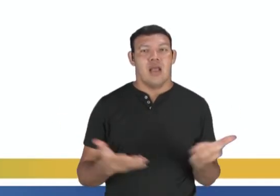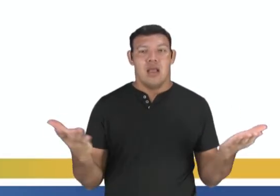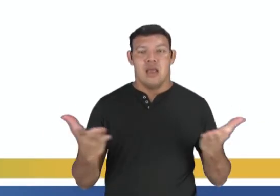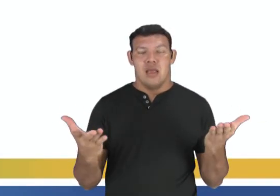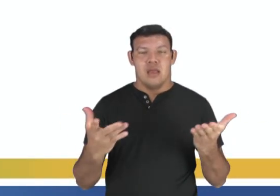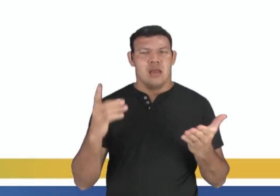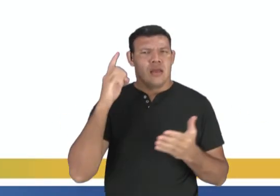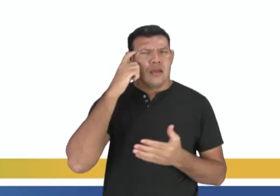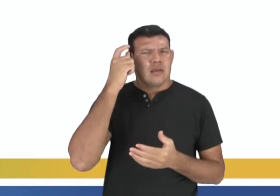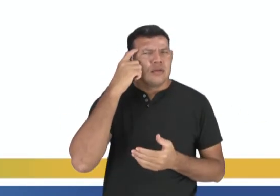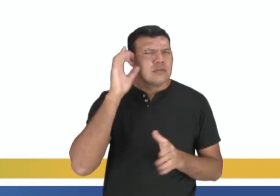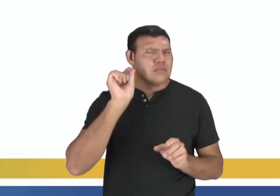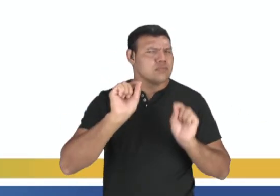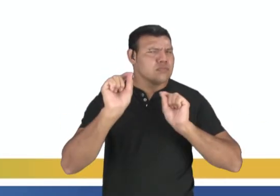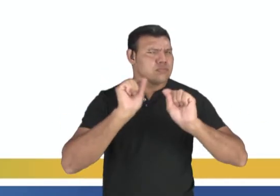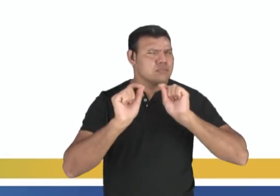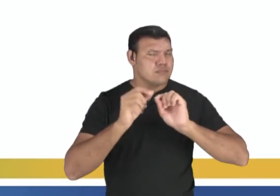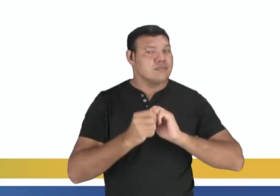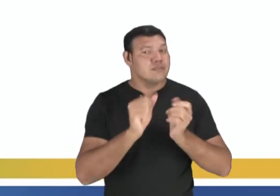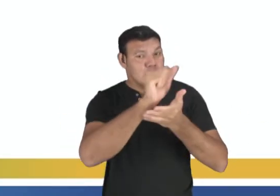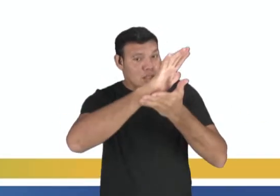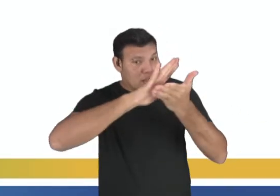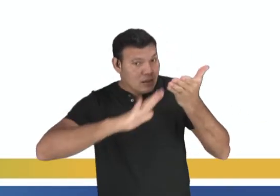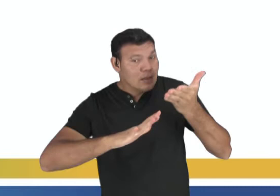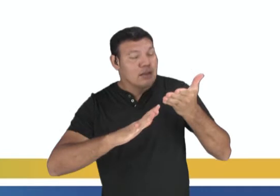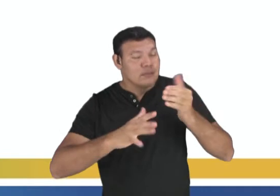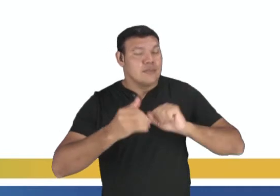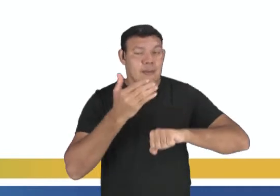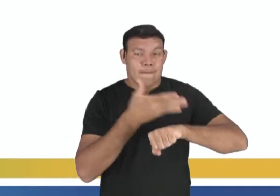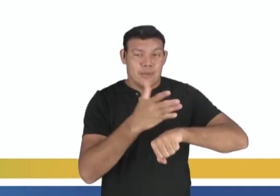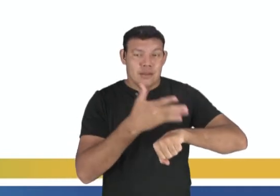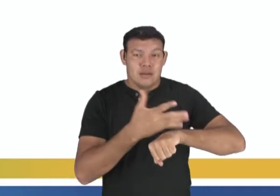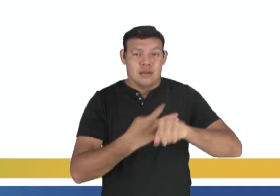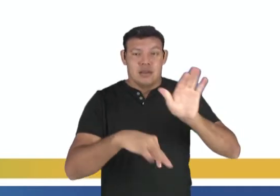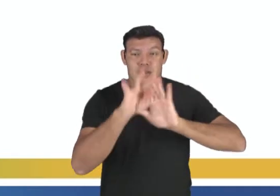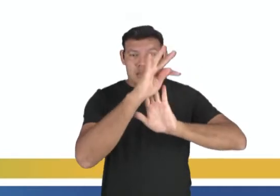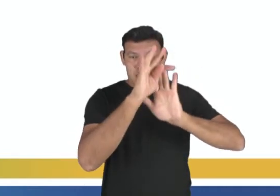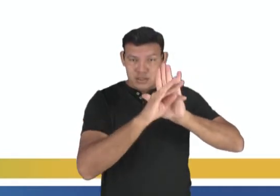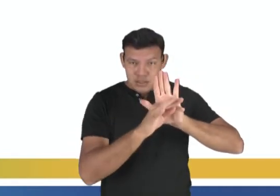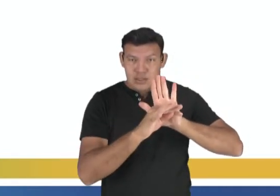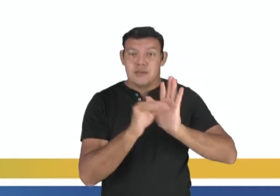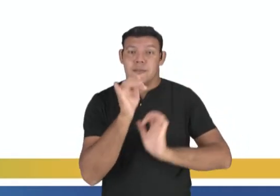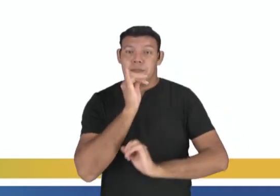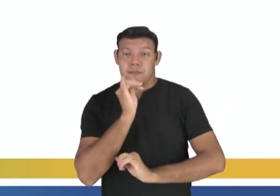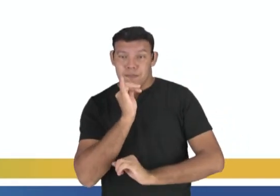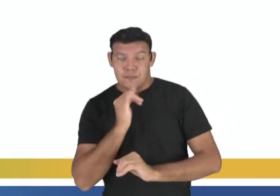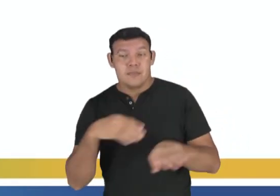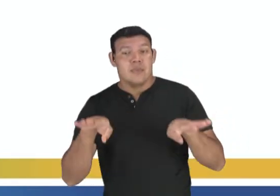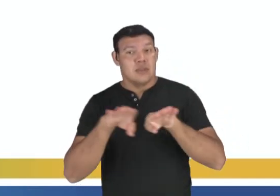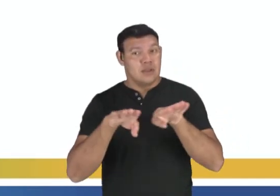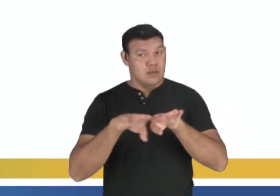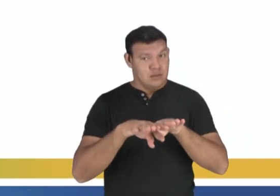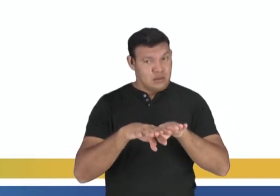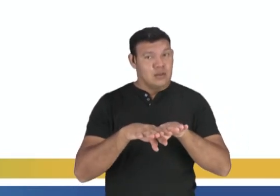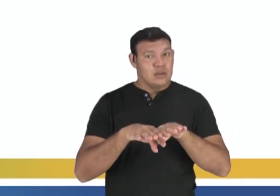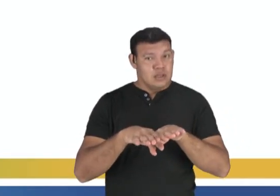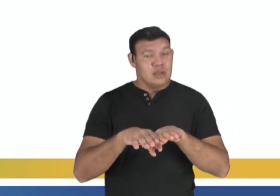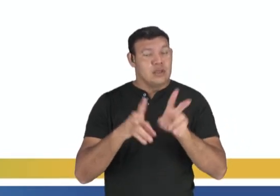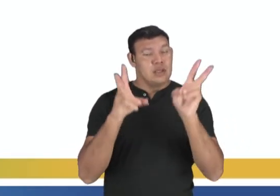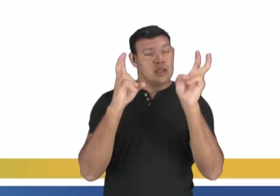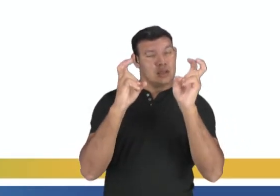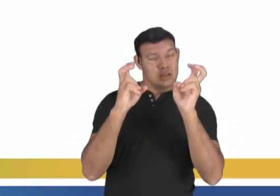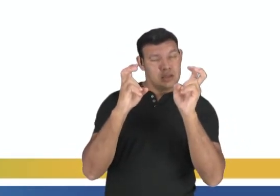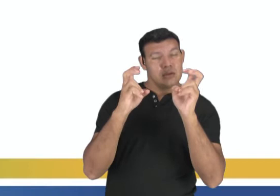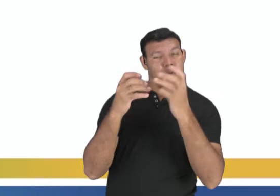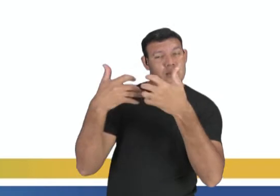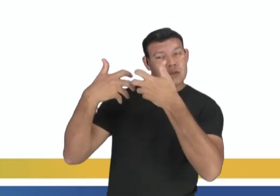vamos pensar o quê? Agora nós vamos exercitar um pouquinho. Aquele texto serviu de exemplo, mas também vai servir para a gente